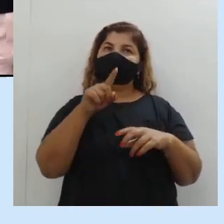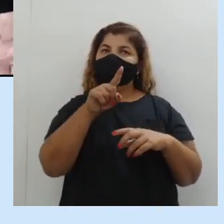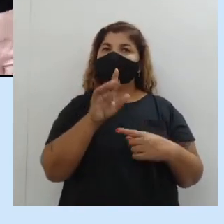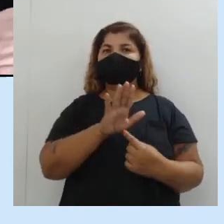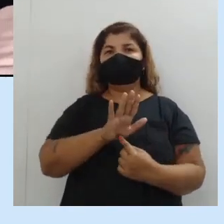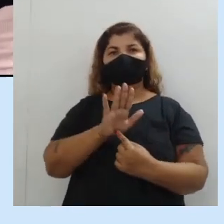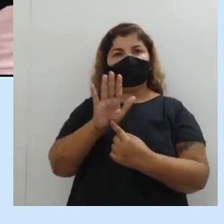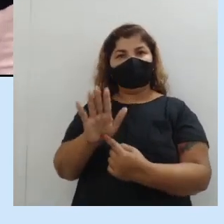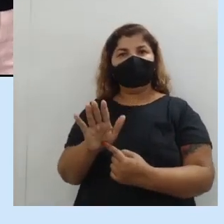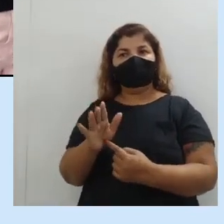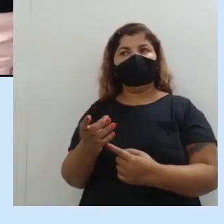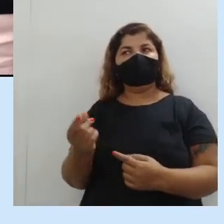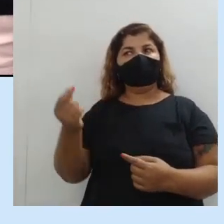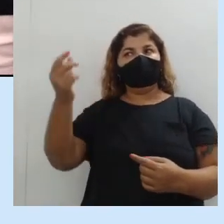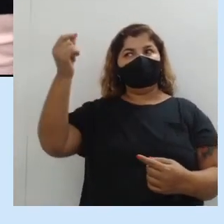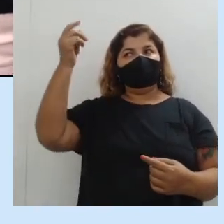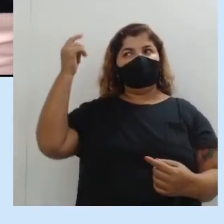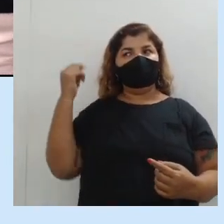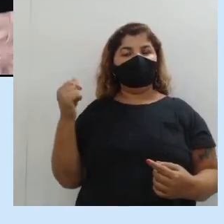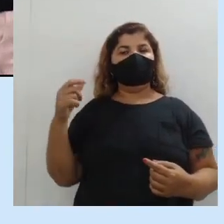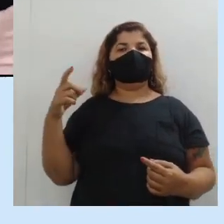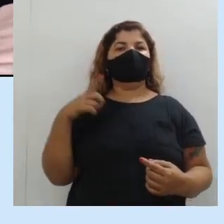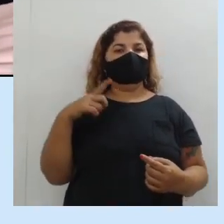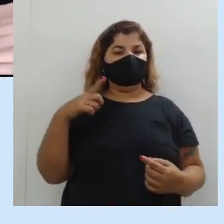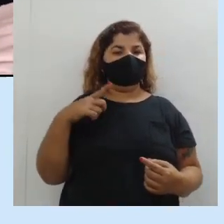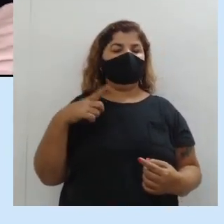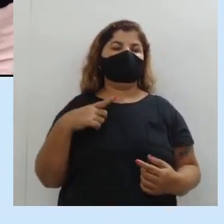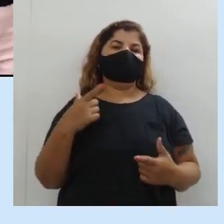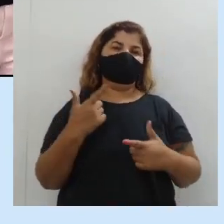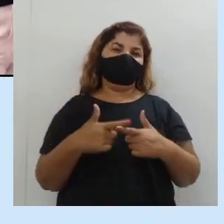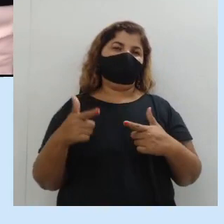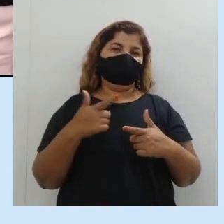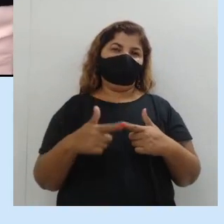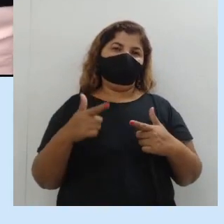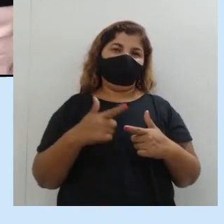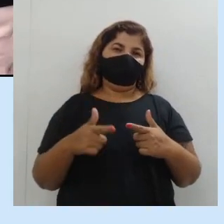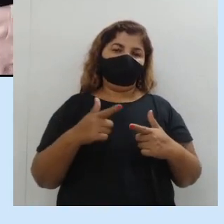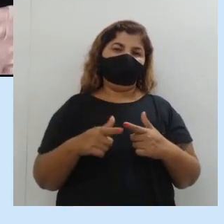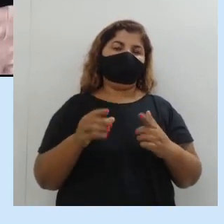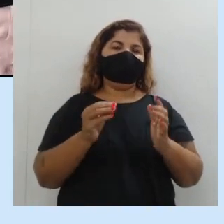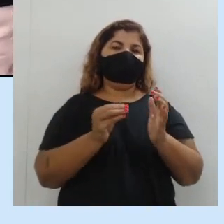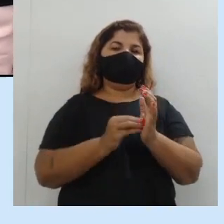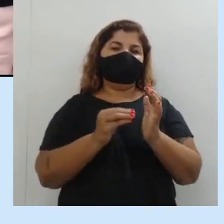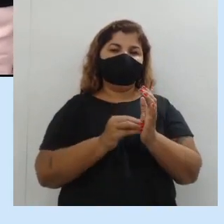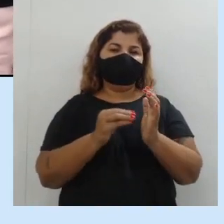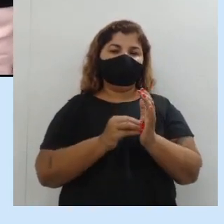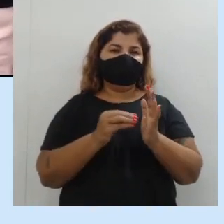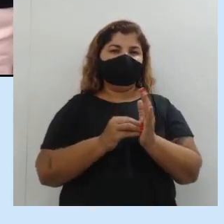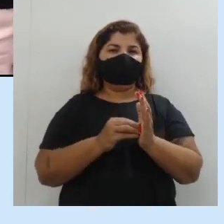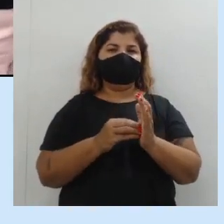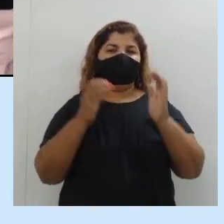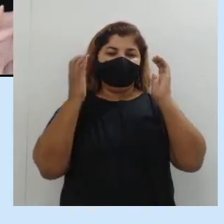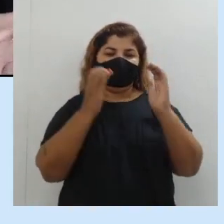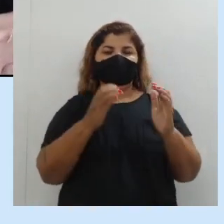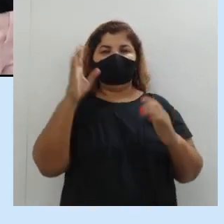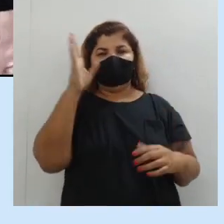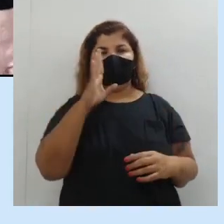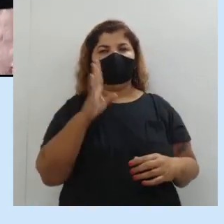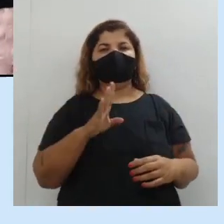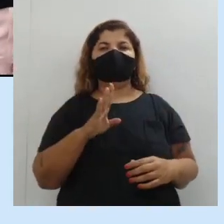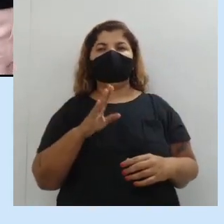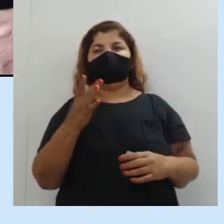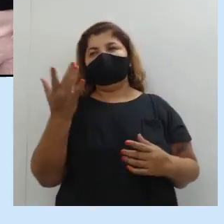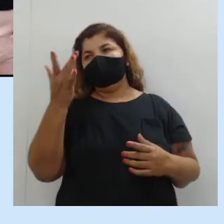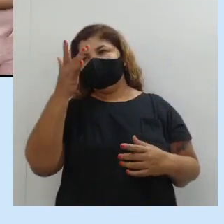que desde os primórdios você já tem aí a nação brasileira sendo sobrepujada,